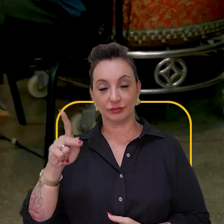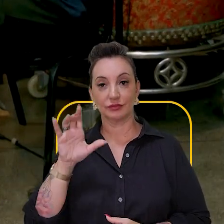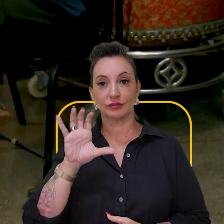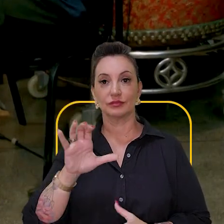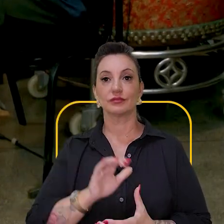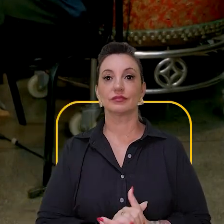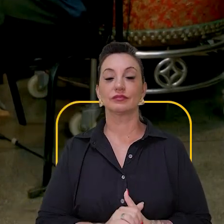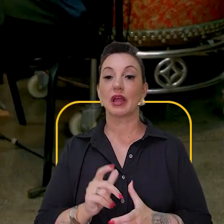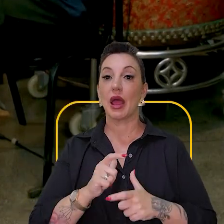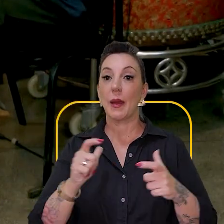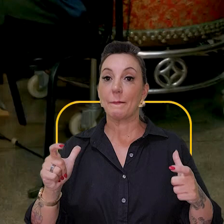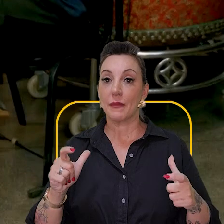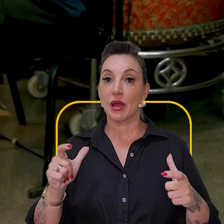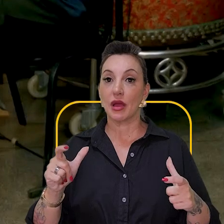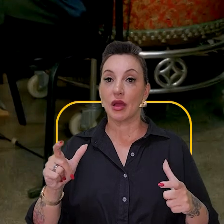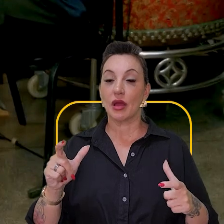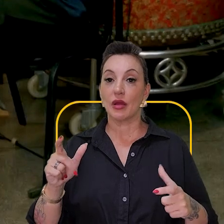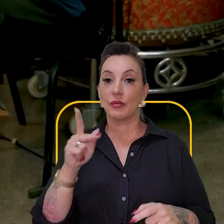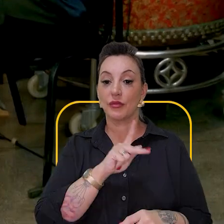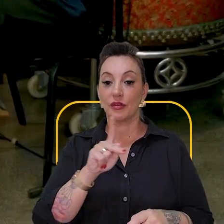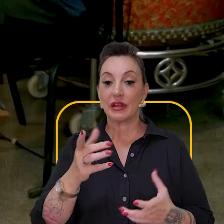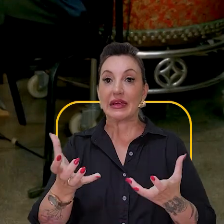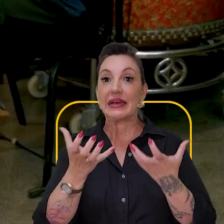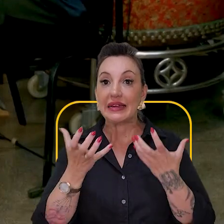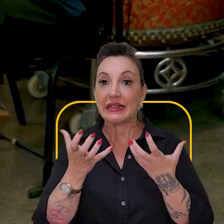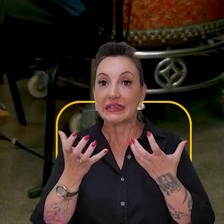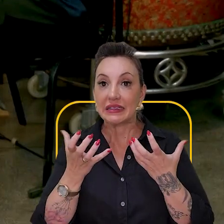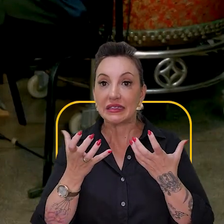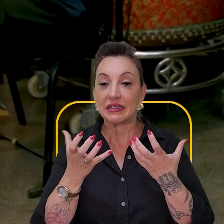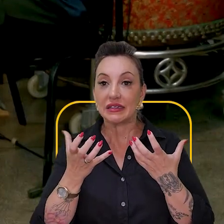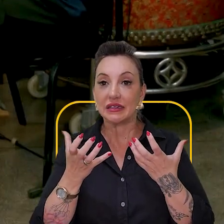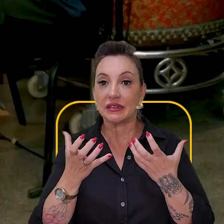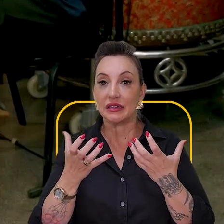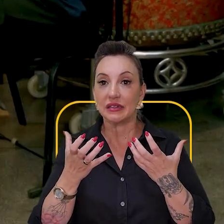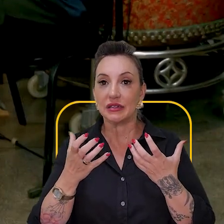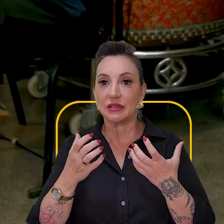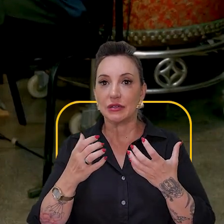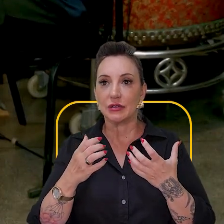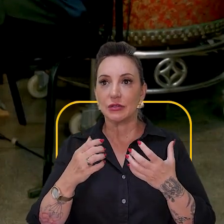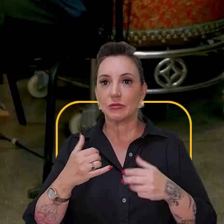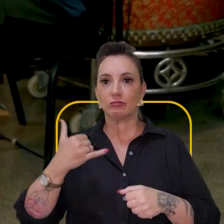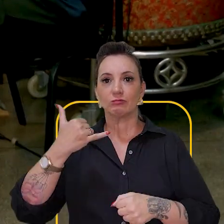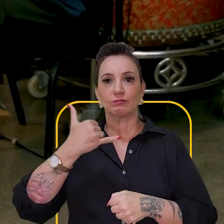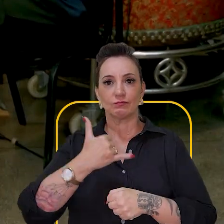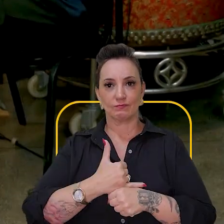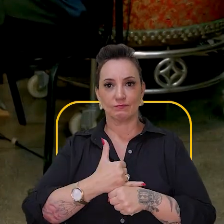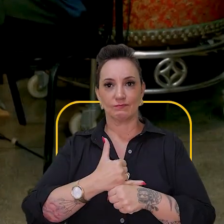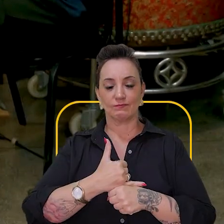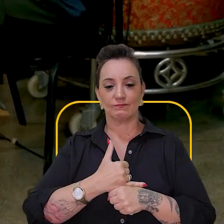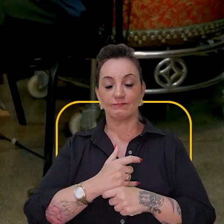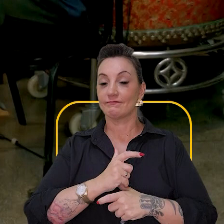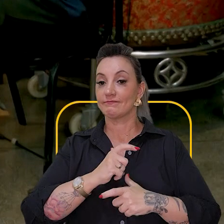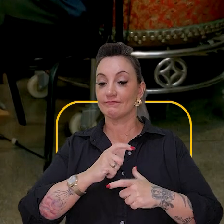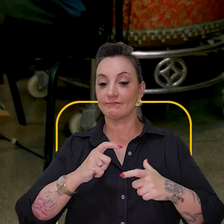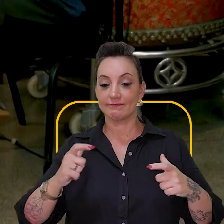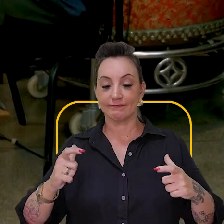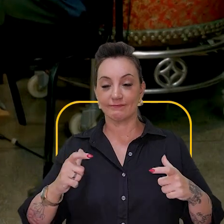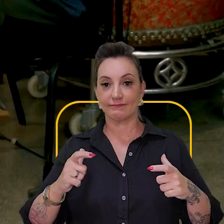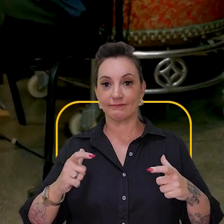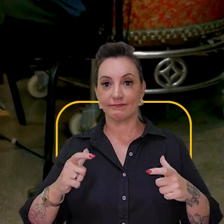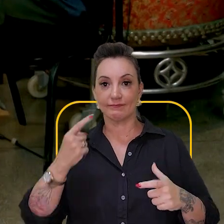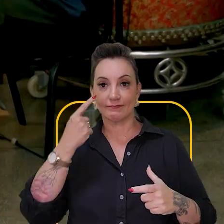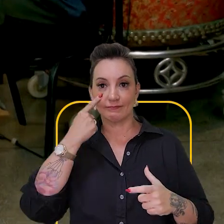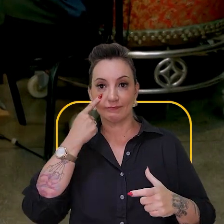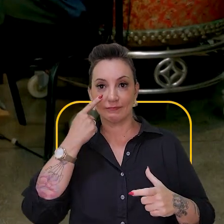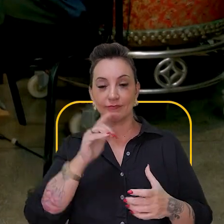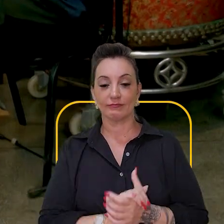eh a maioria dos Professores eles querem né ser grandes Mestres eh a maioria